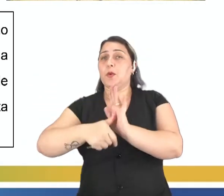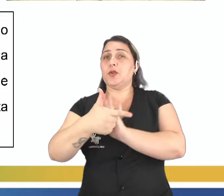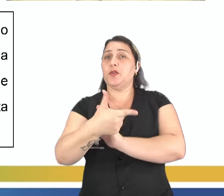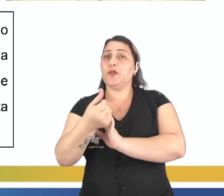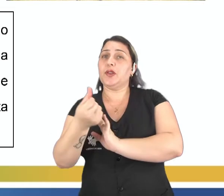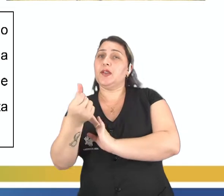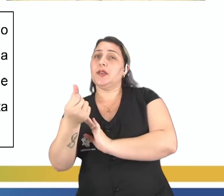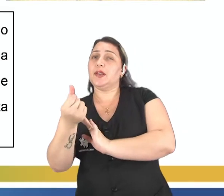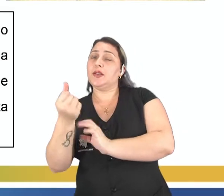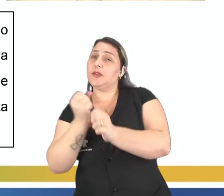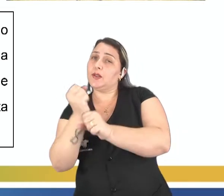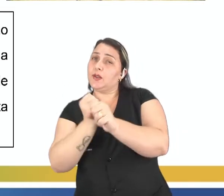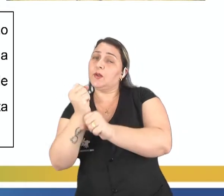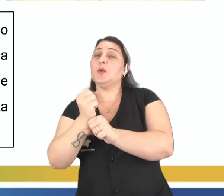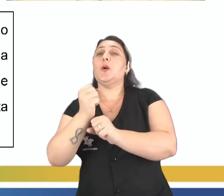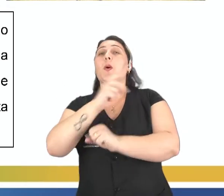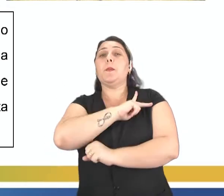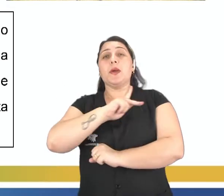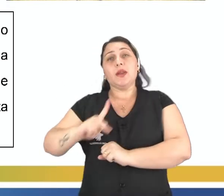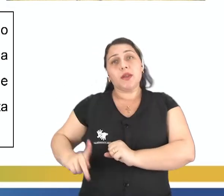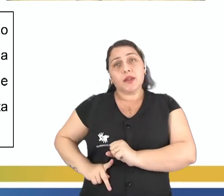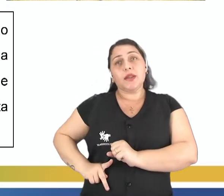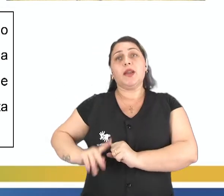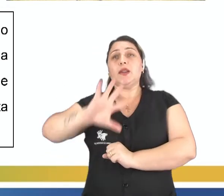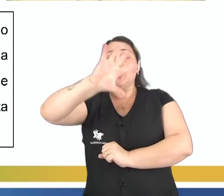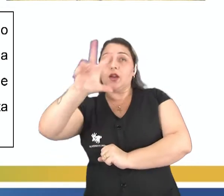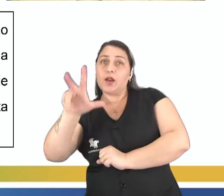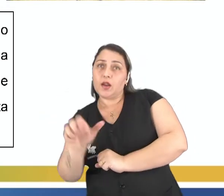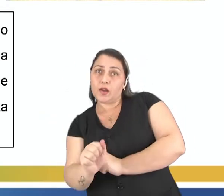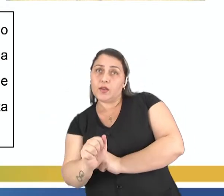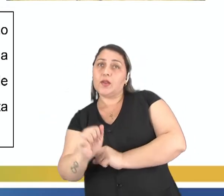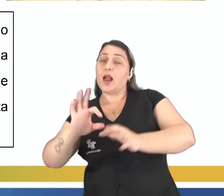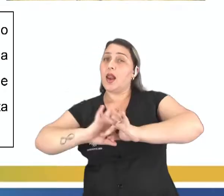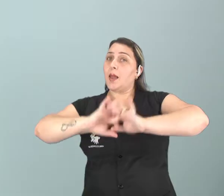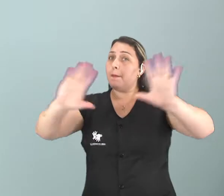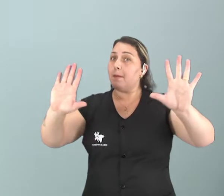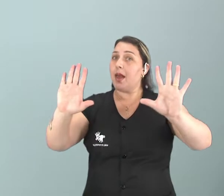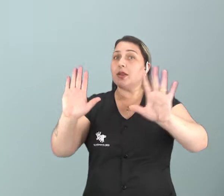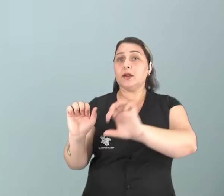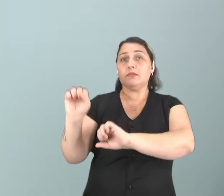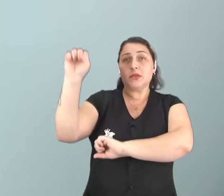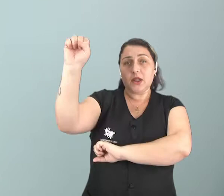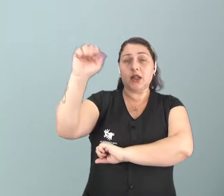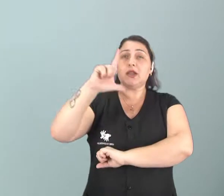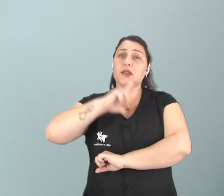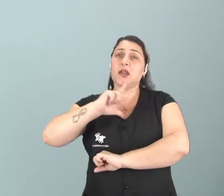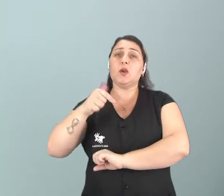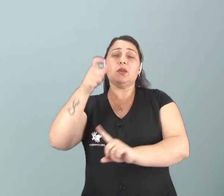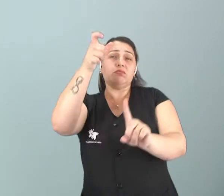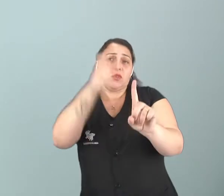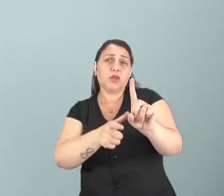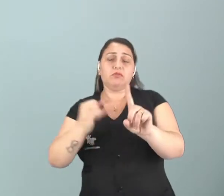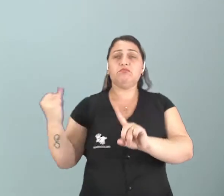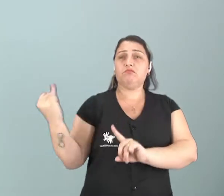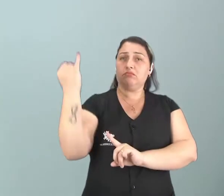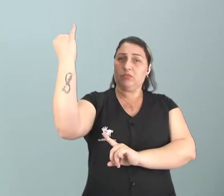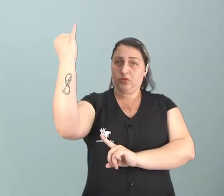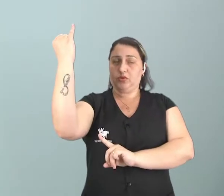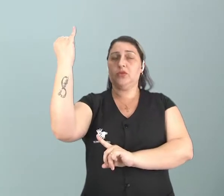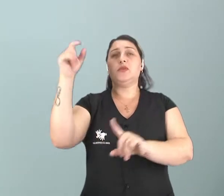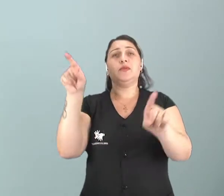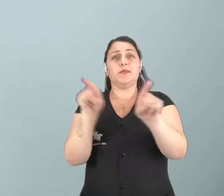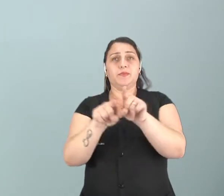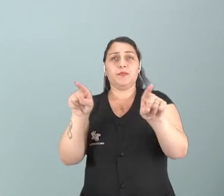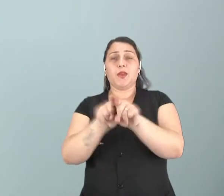anos, o presidente da África do Sul, Frederick, liberta Mandela. Então a gente tem aí outra personalidade muito importante, que além